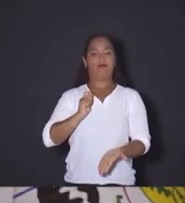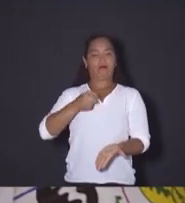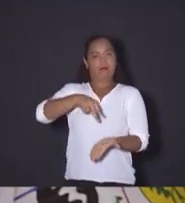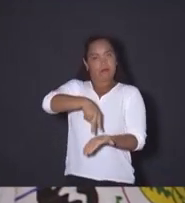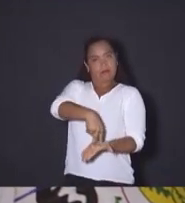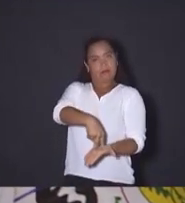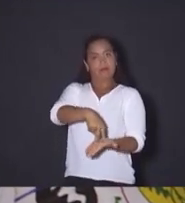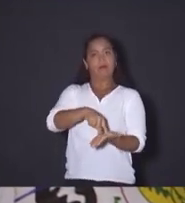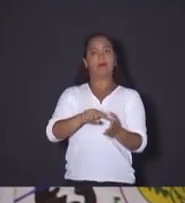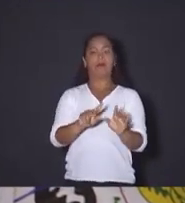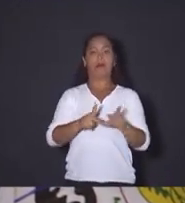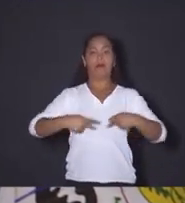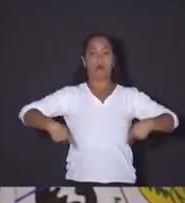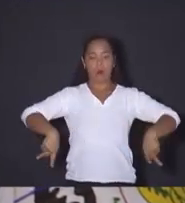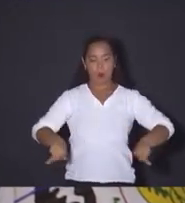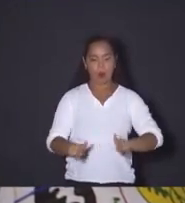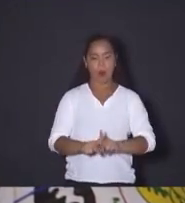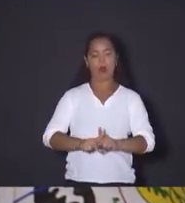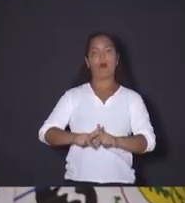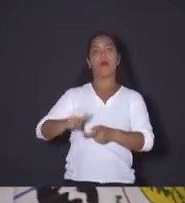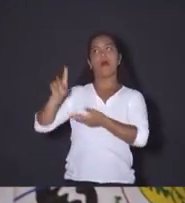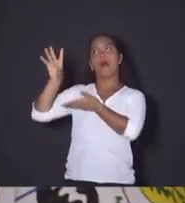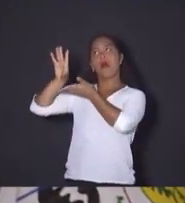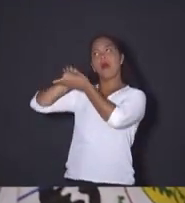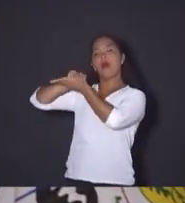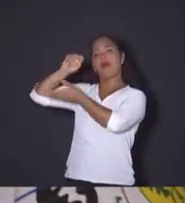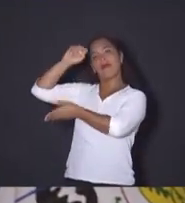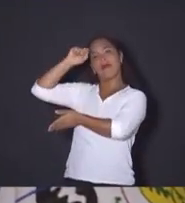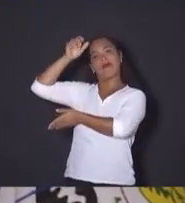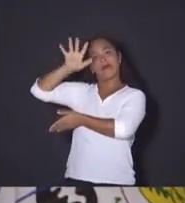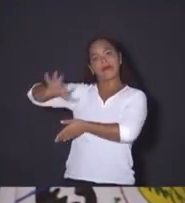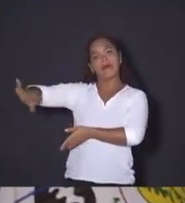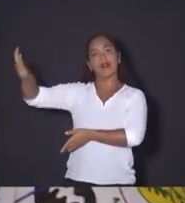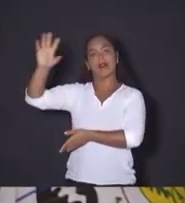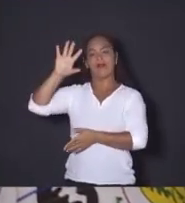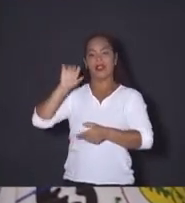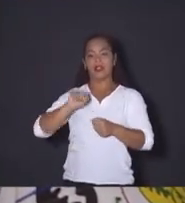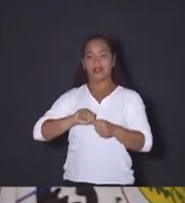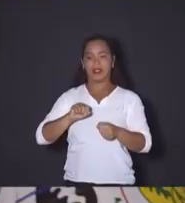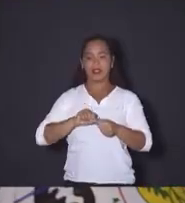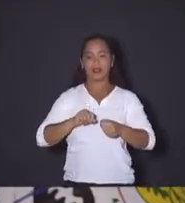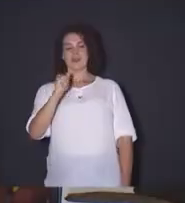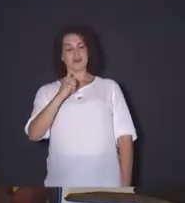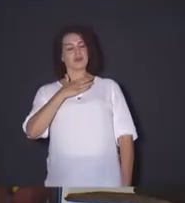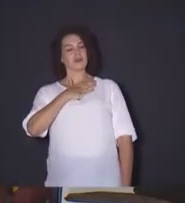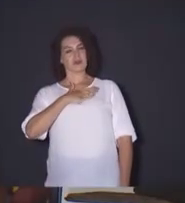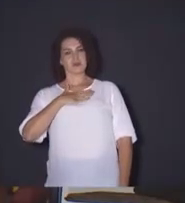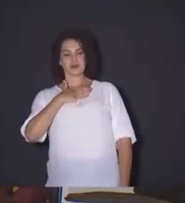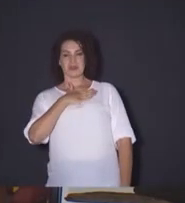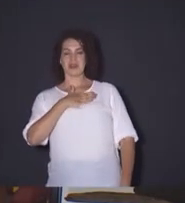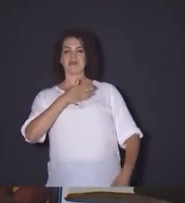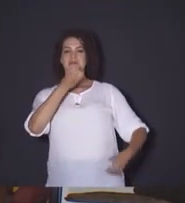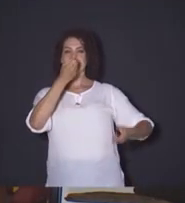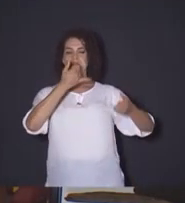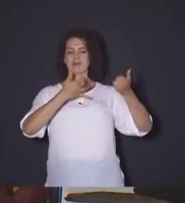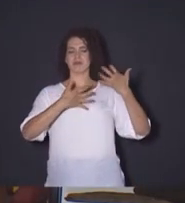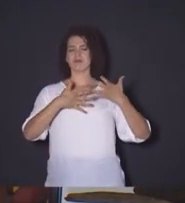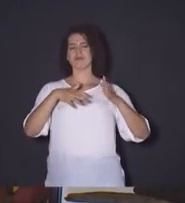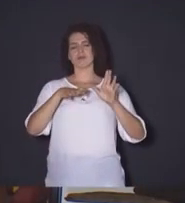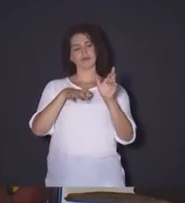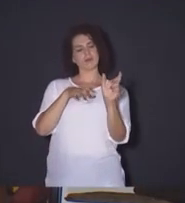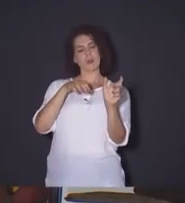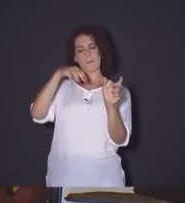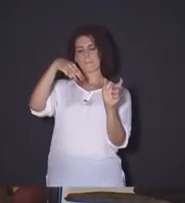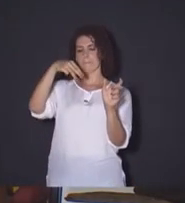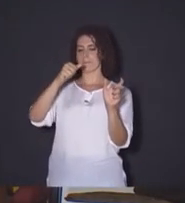do povo de raiz de matriz africana e é isso que o terreno são jorge faz obrigado momento camburi se um carro